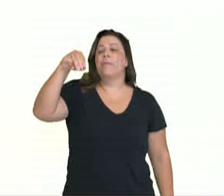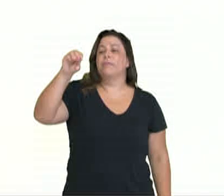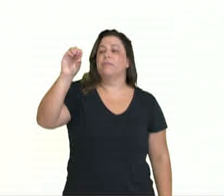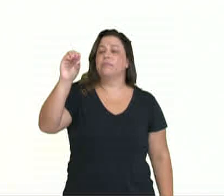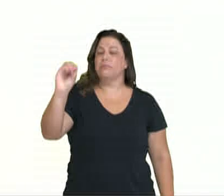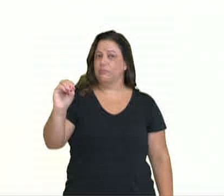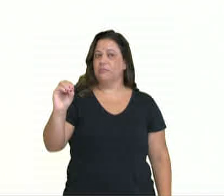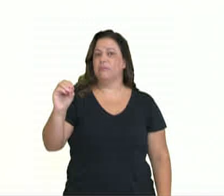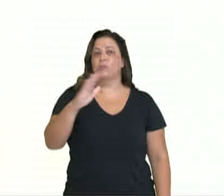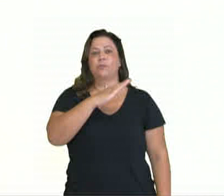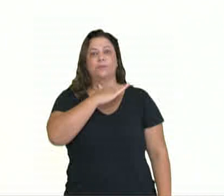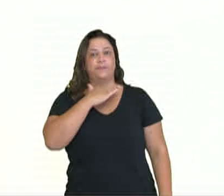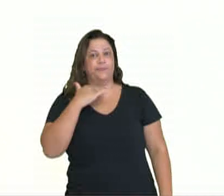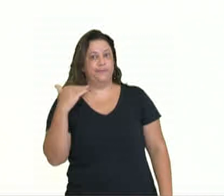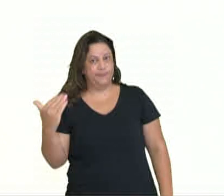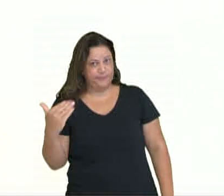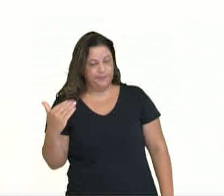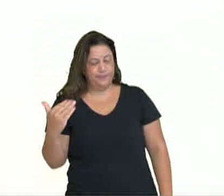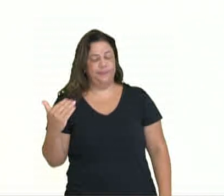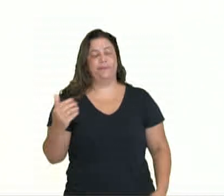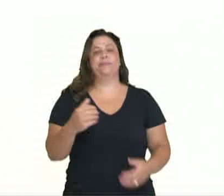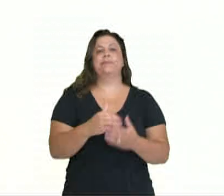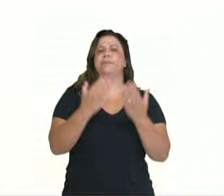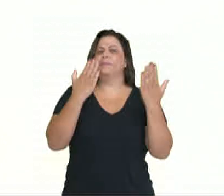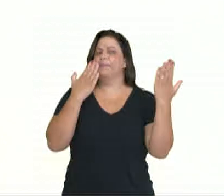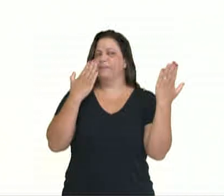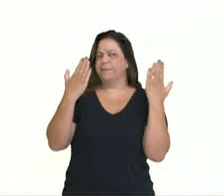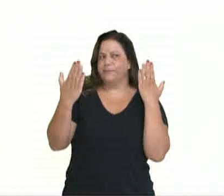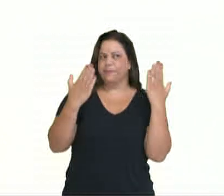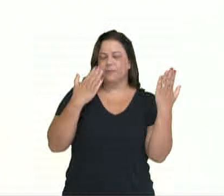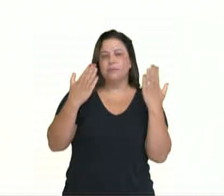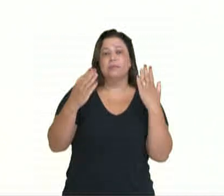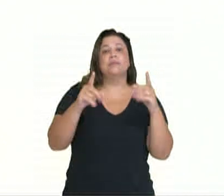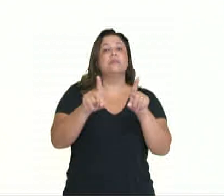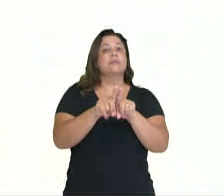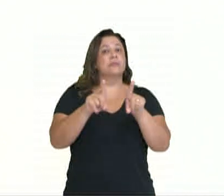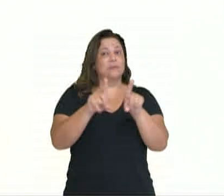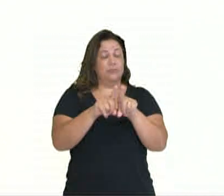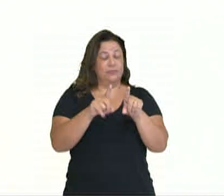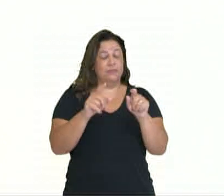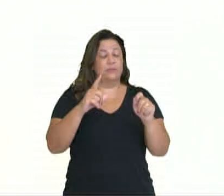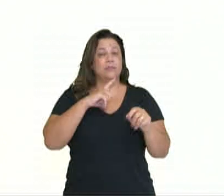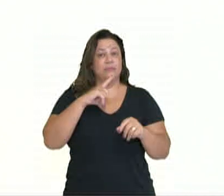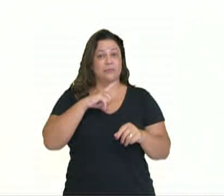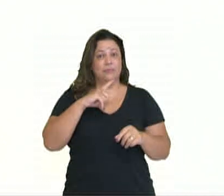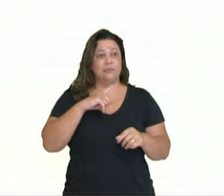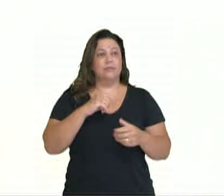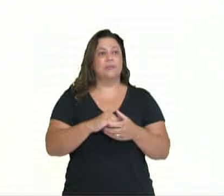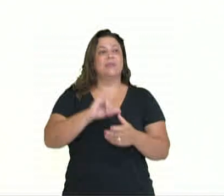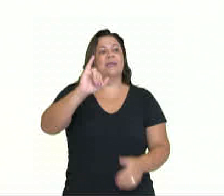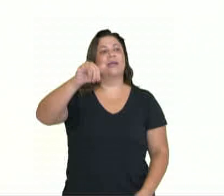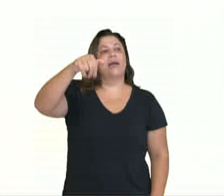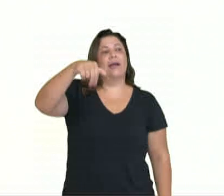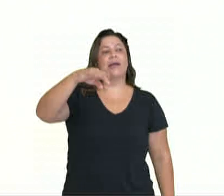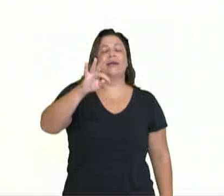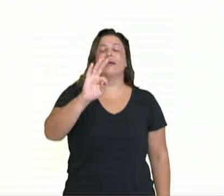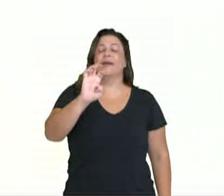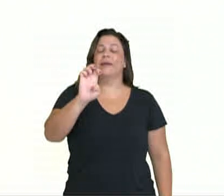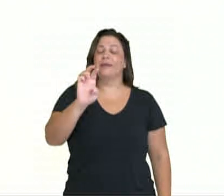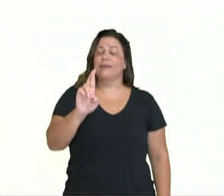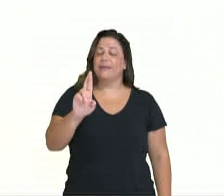antigo barco de mortos. E ocorre também um recurso chamado intertextualidade.